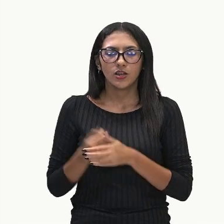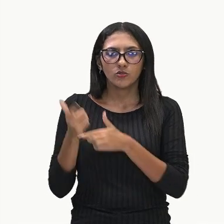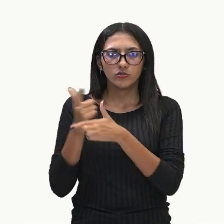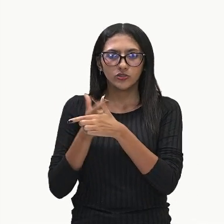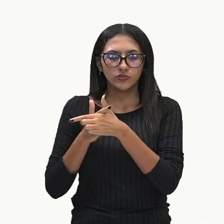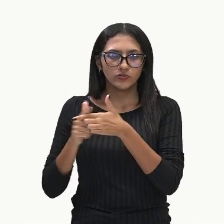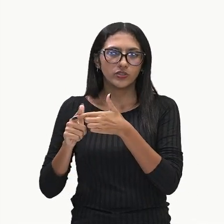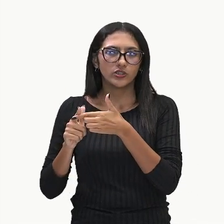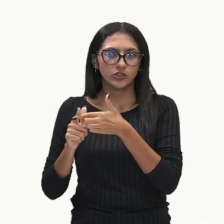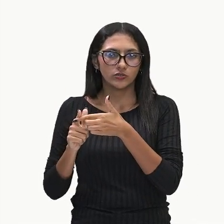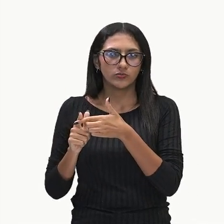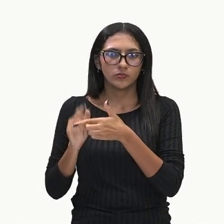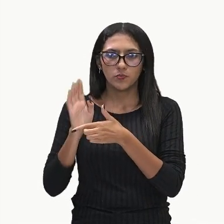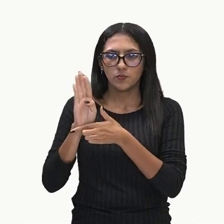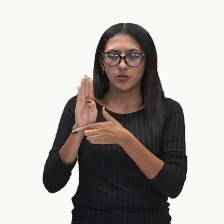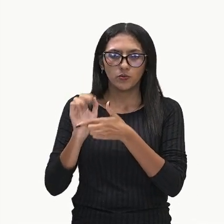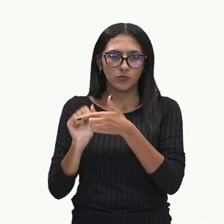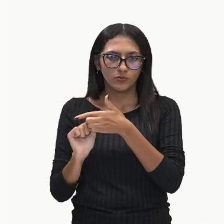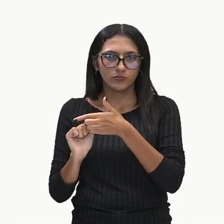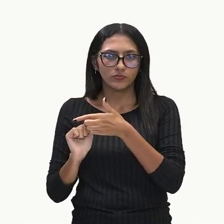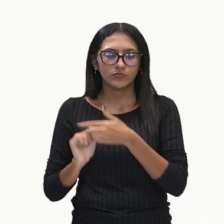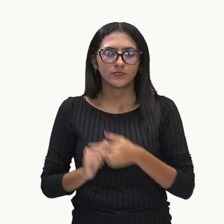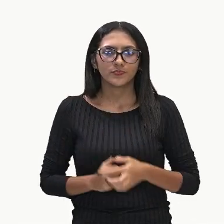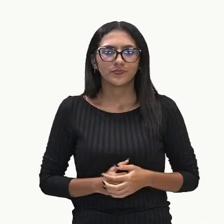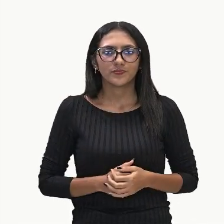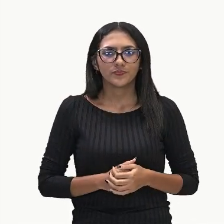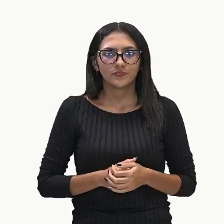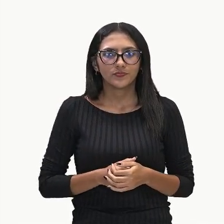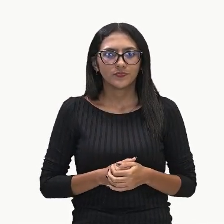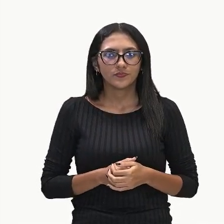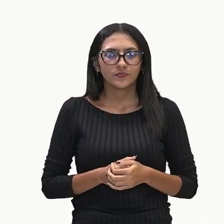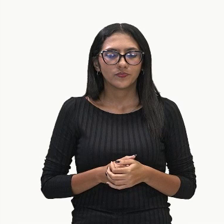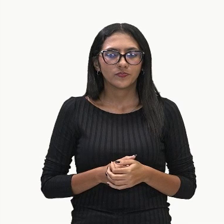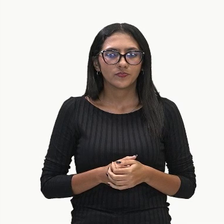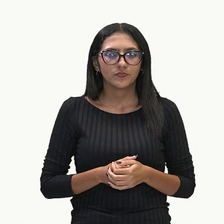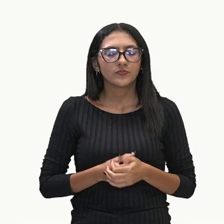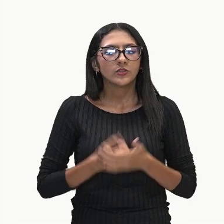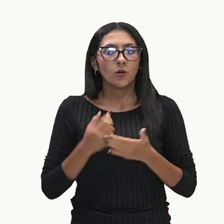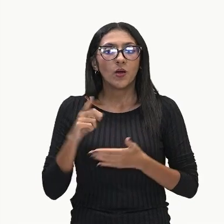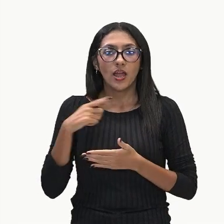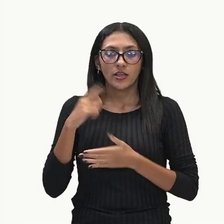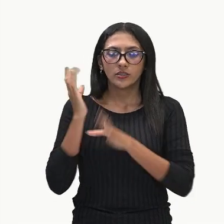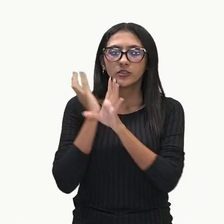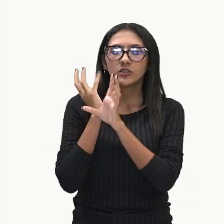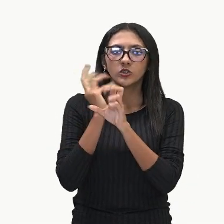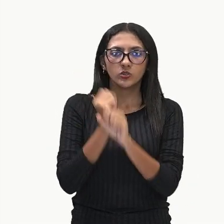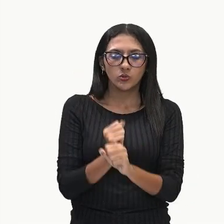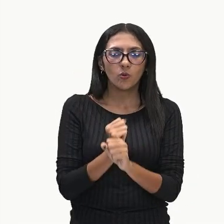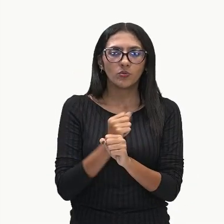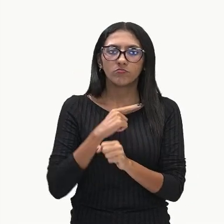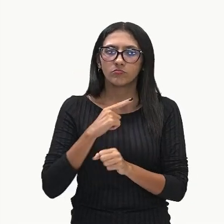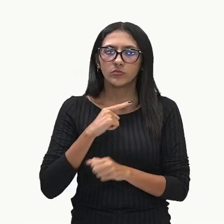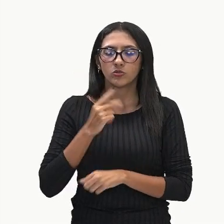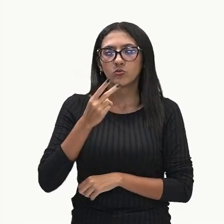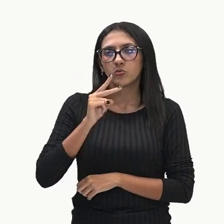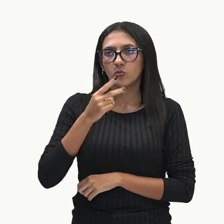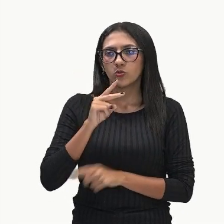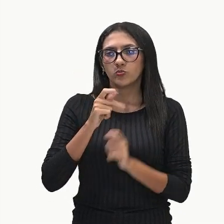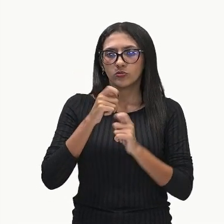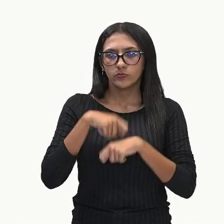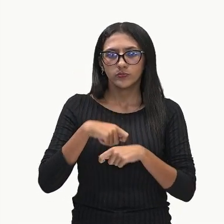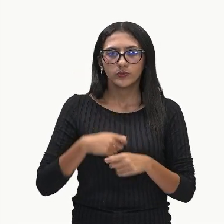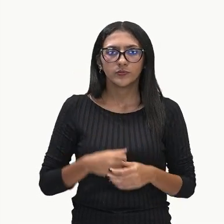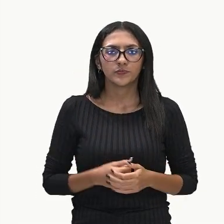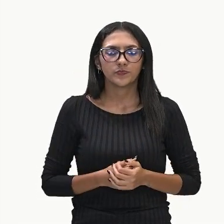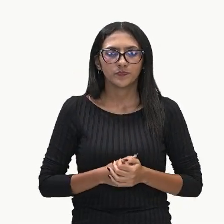b. Então, aqui, para que essa multiplicação dê zero, só há duas hipóteses. Ou o x